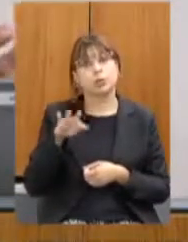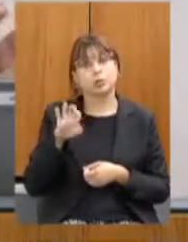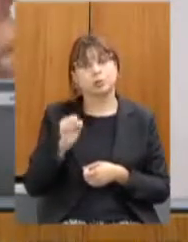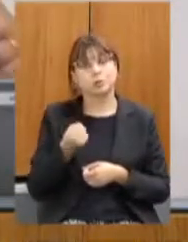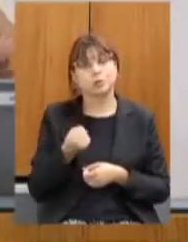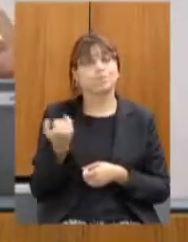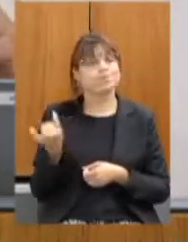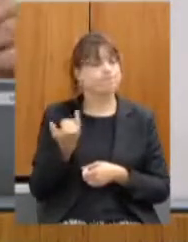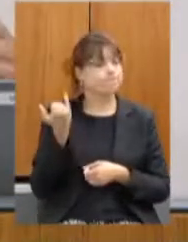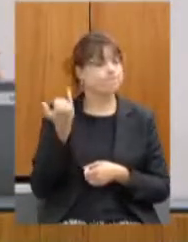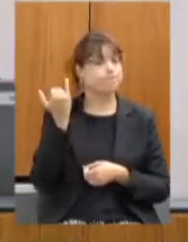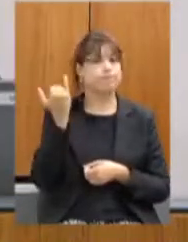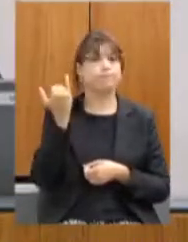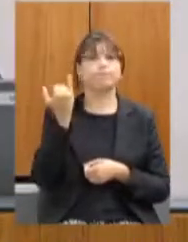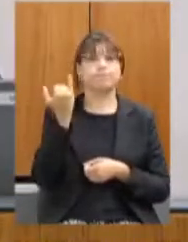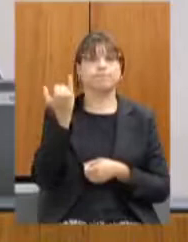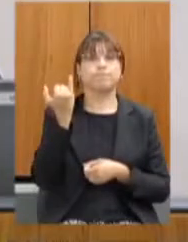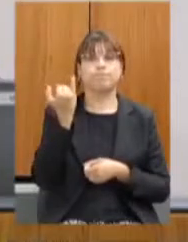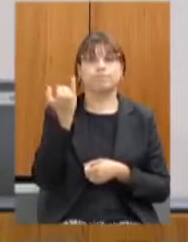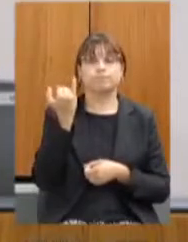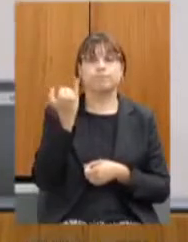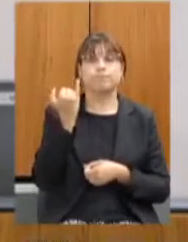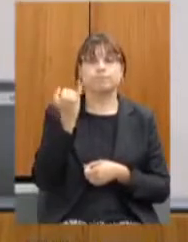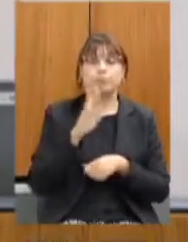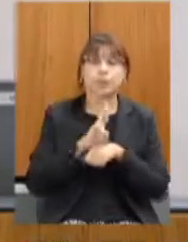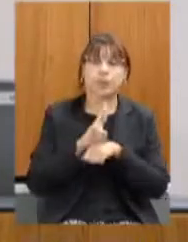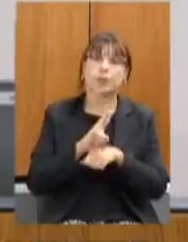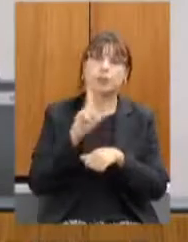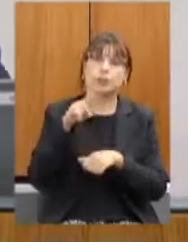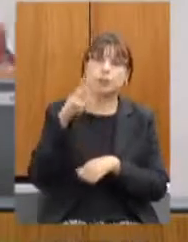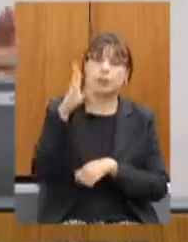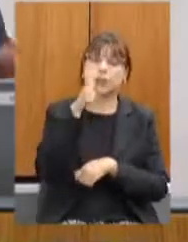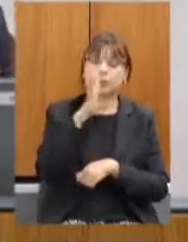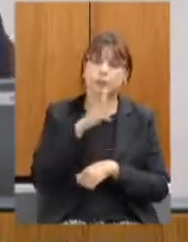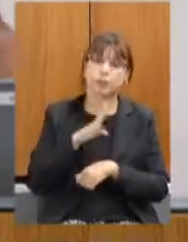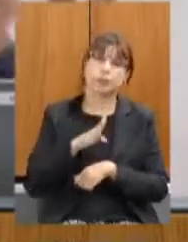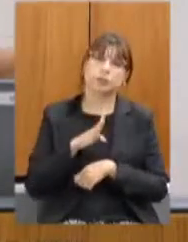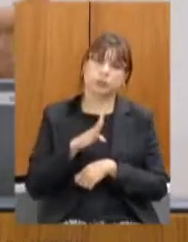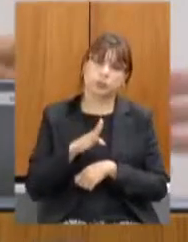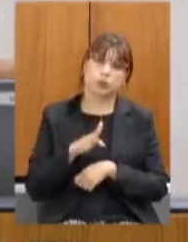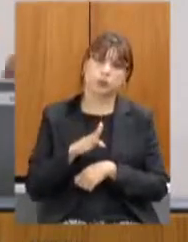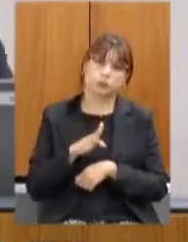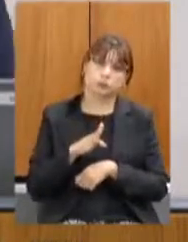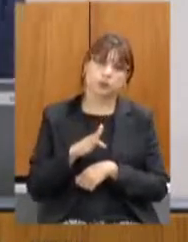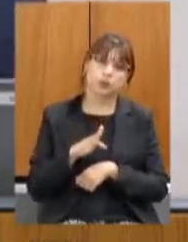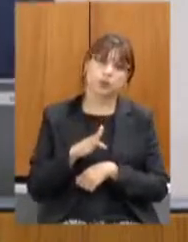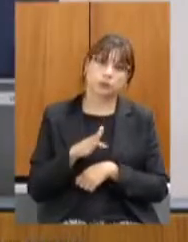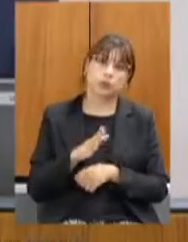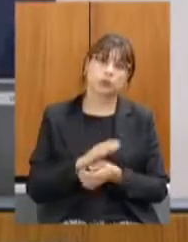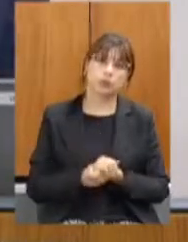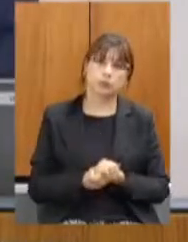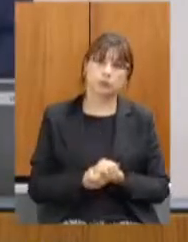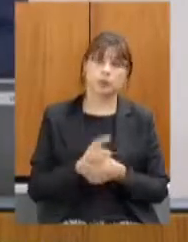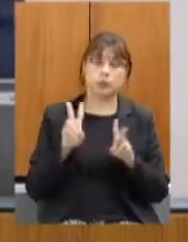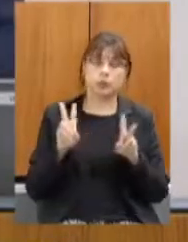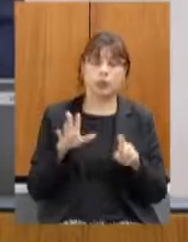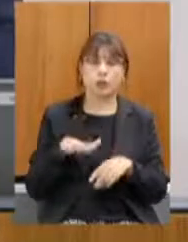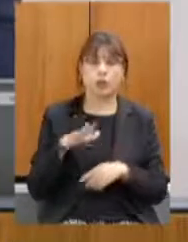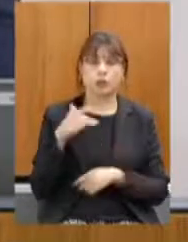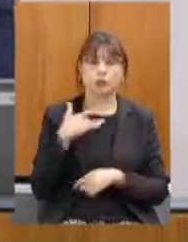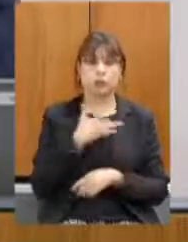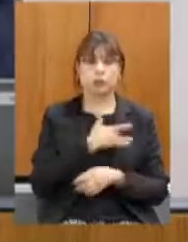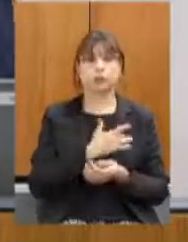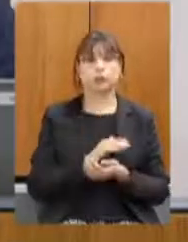diferenças do Brasil em prestação de serviços ligados é todos setores vai principalmente a saúde